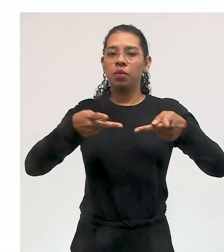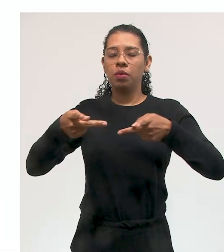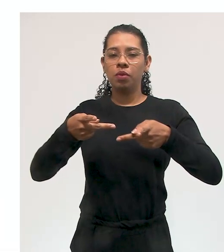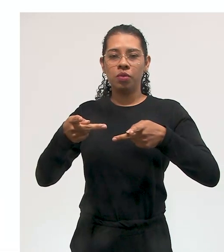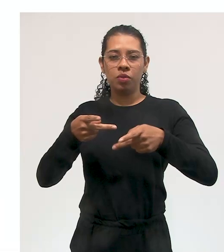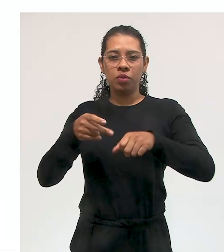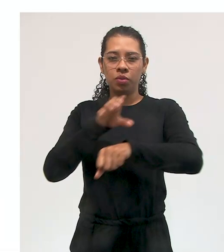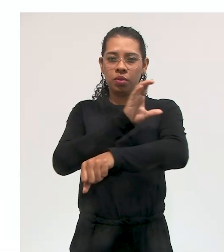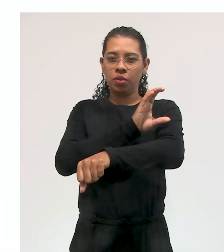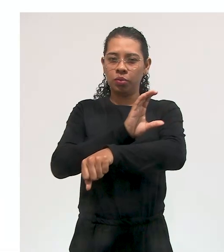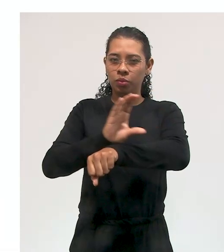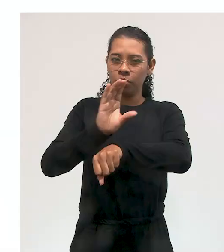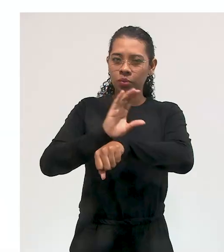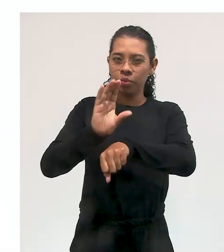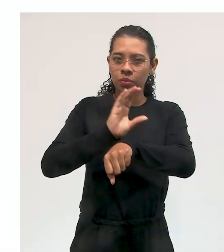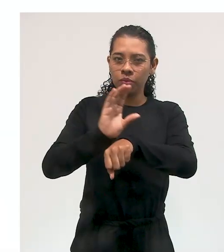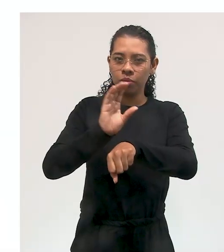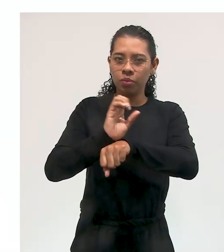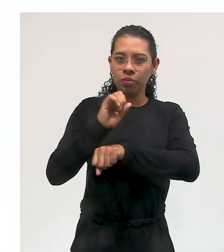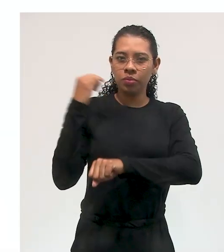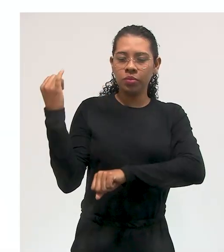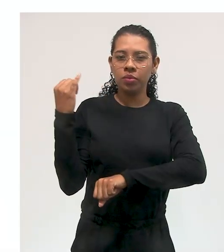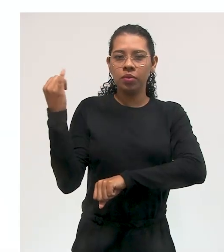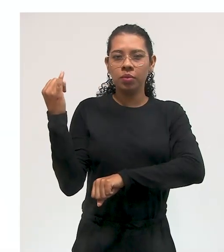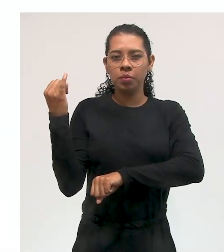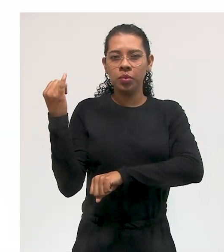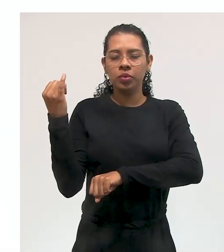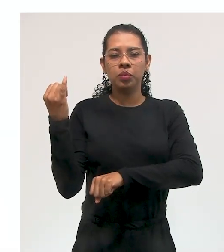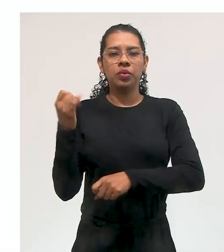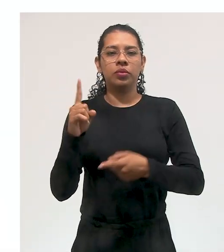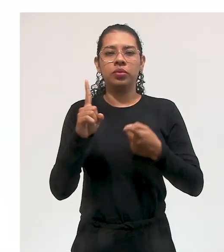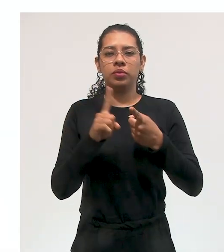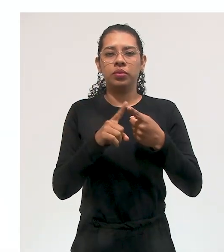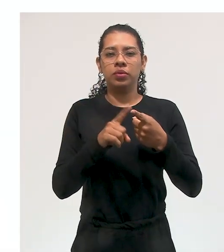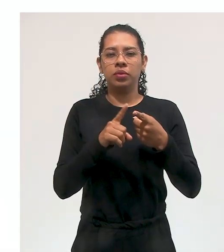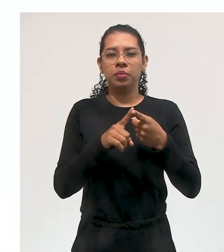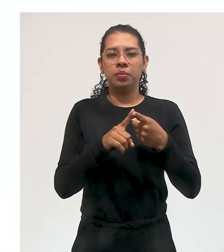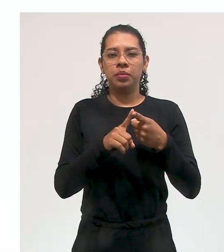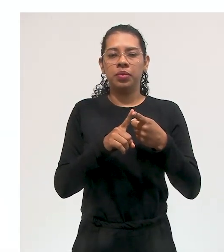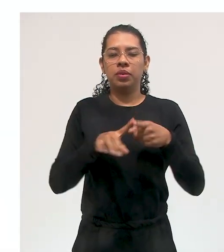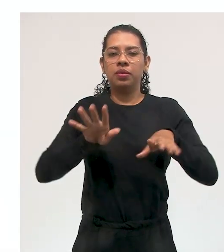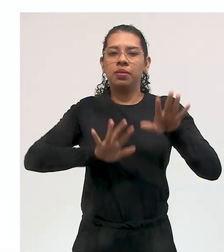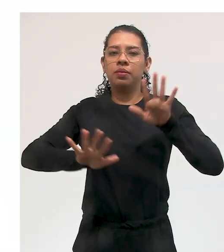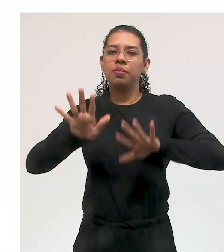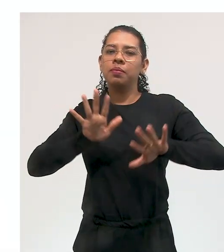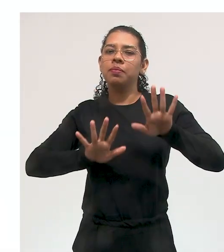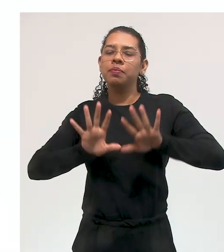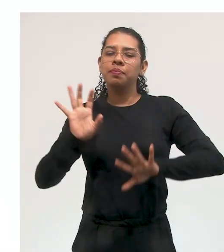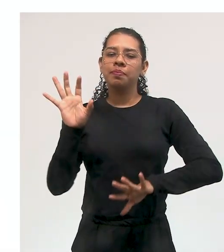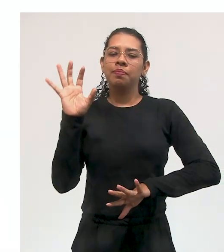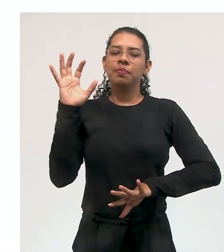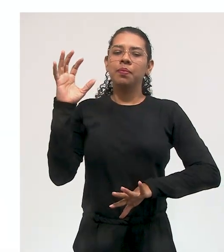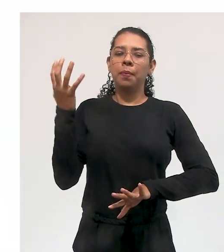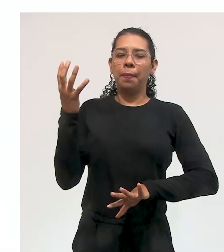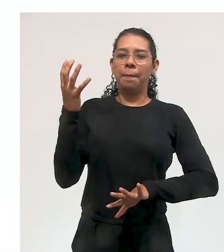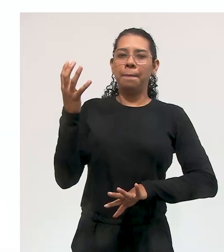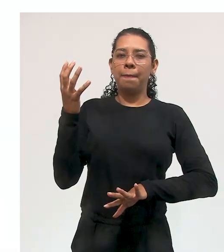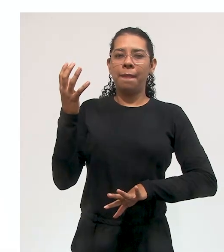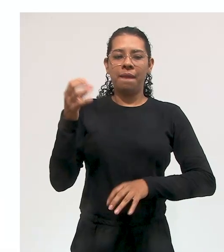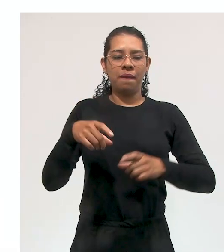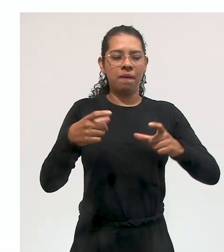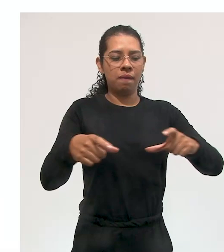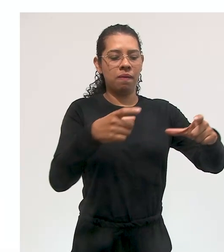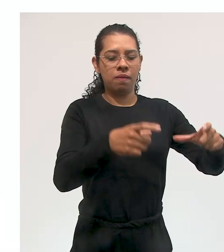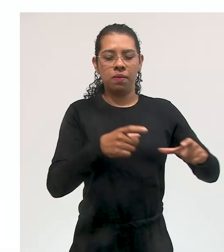Pressuposto da relação teoria e prática e projetos acadêmicos de licenciatura. É difícil pensar na possibilidade de educar fora da situação concreta e